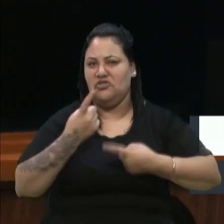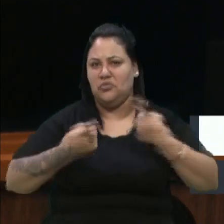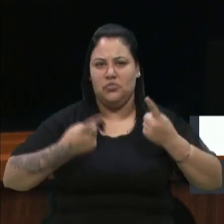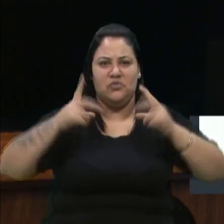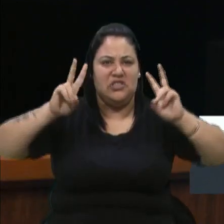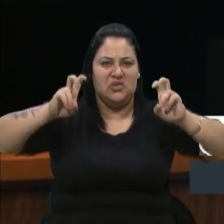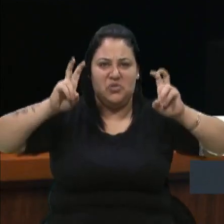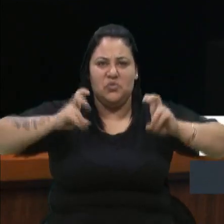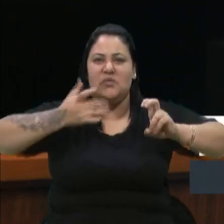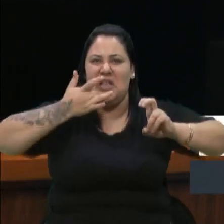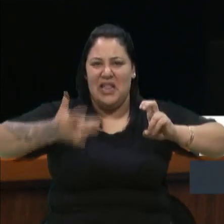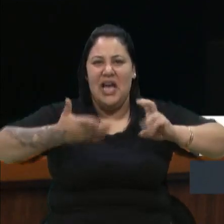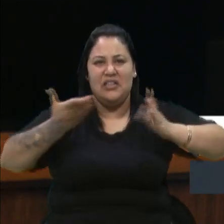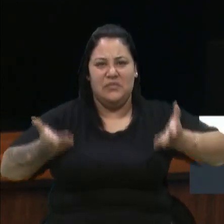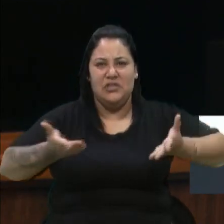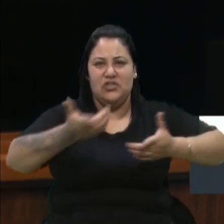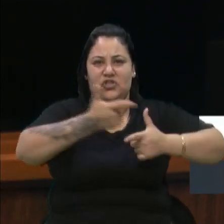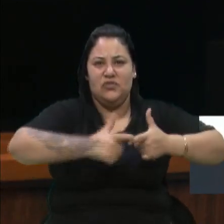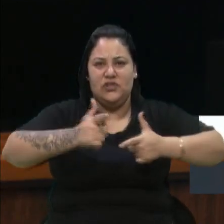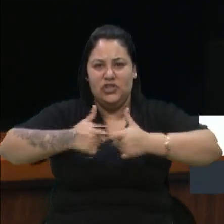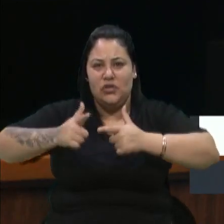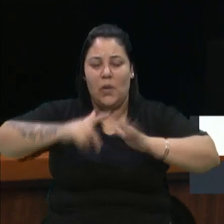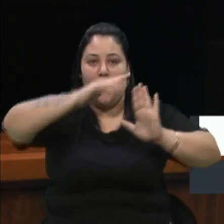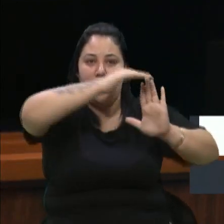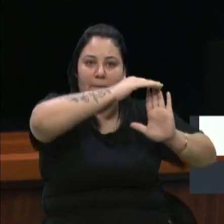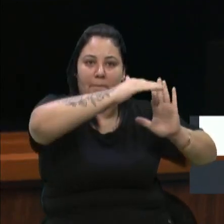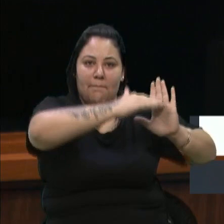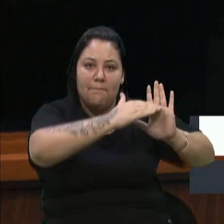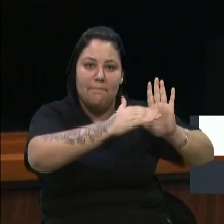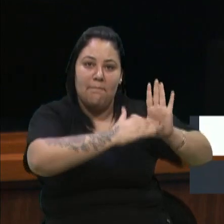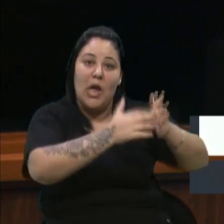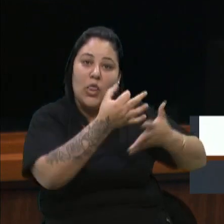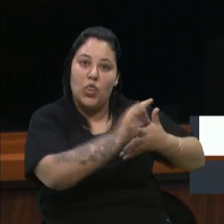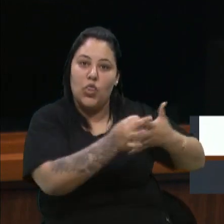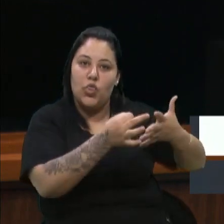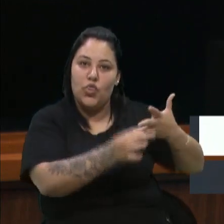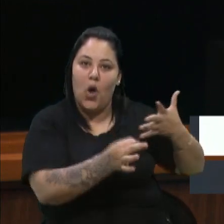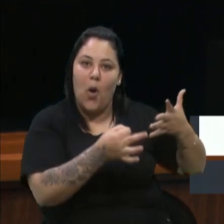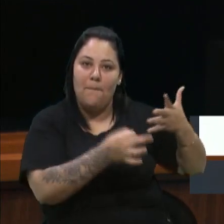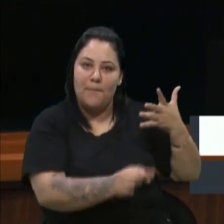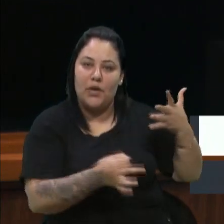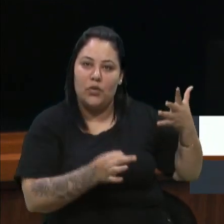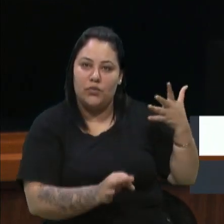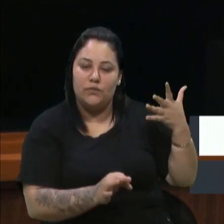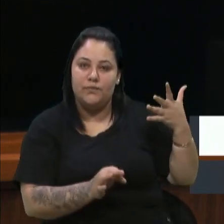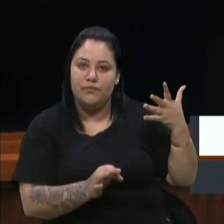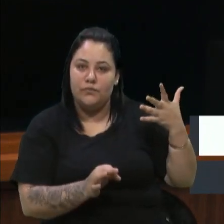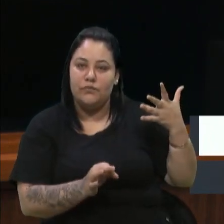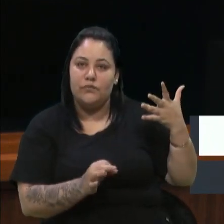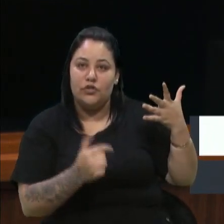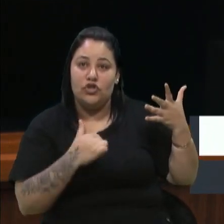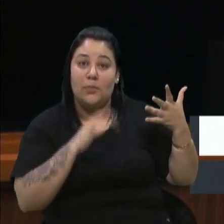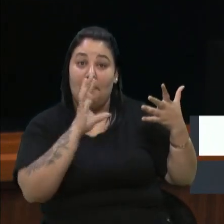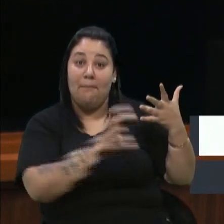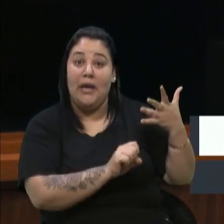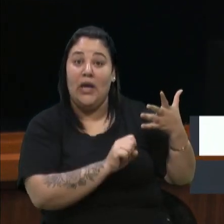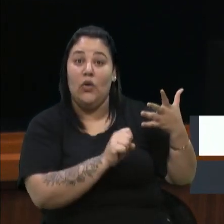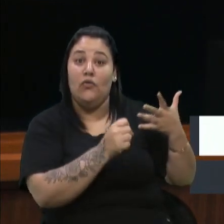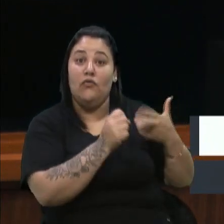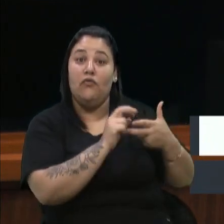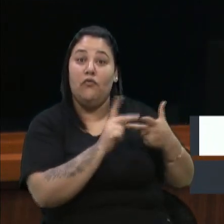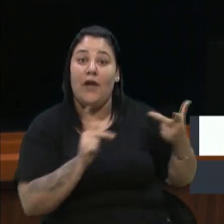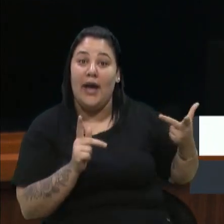tarde, né? Foram divididos em eixos. Se tirou vários encaminhamentos e